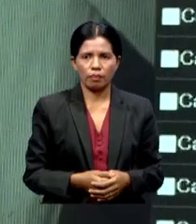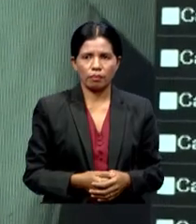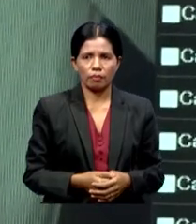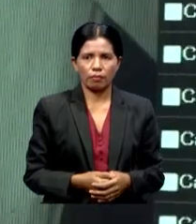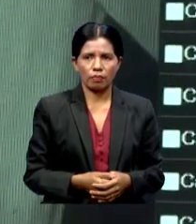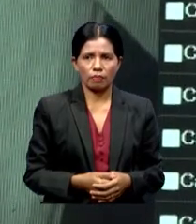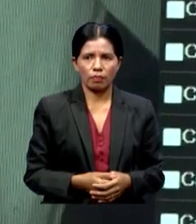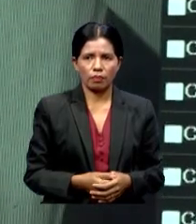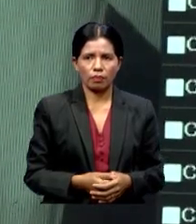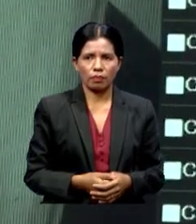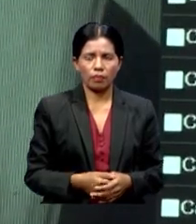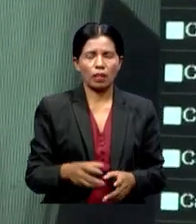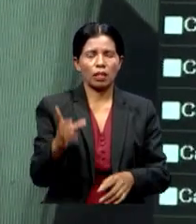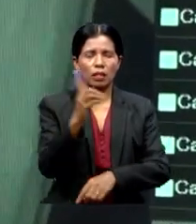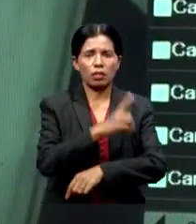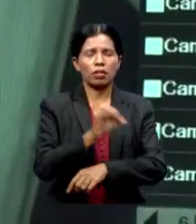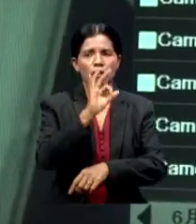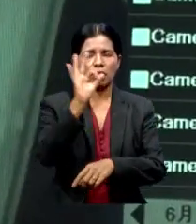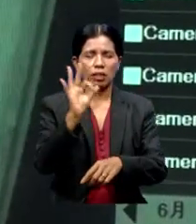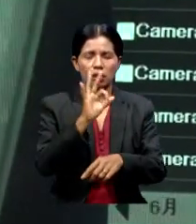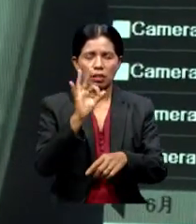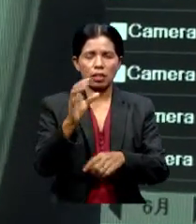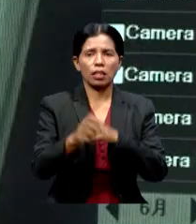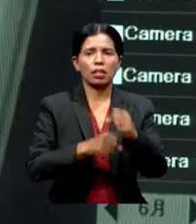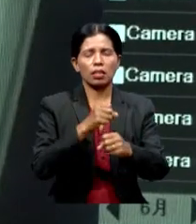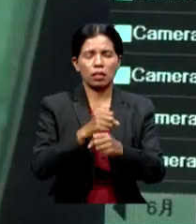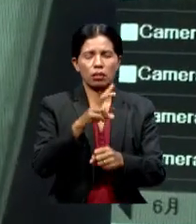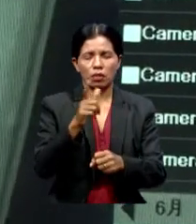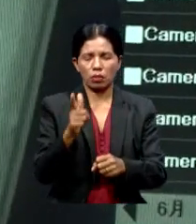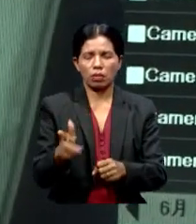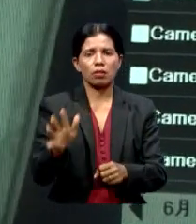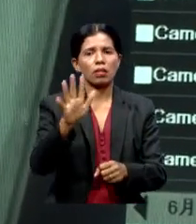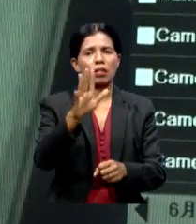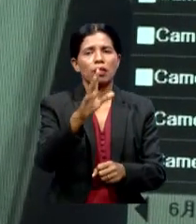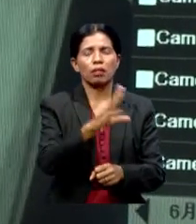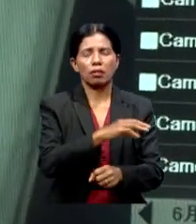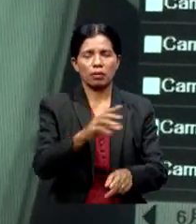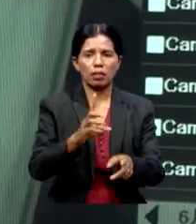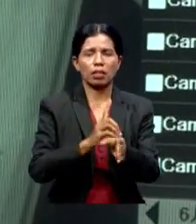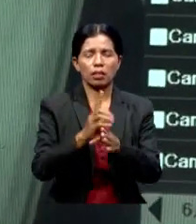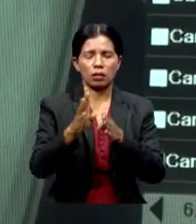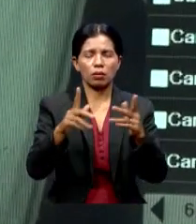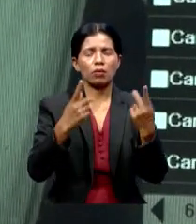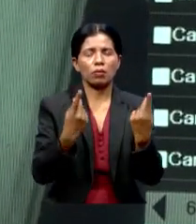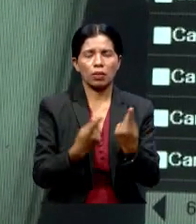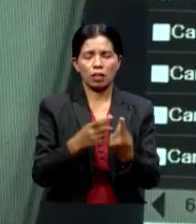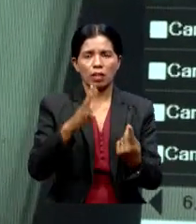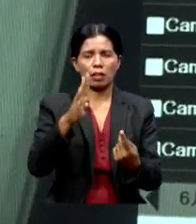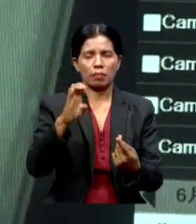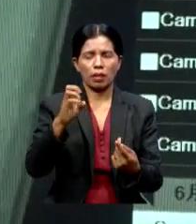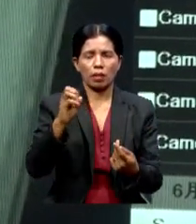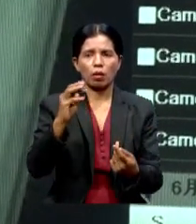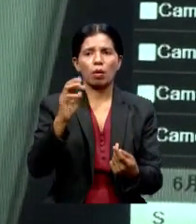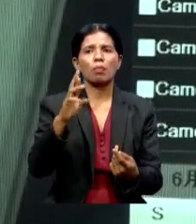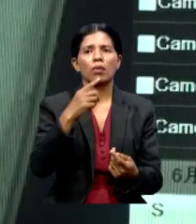E agora, a sexta, tem a rua Rune Sintolo, mais ou menos Tuku Sanulo, lesaro diretor companhia Bemor, Lin Yin-Jiang